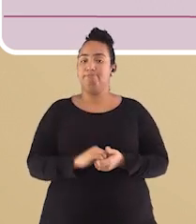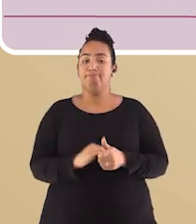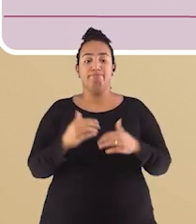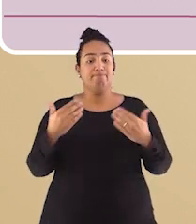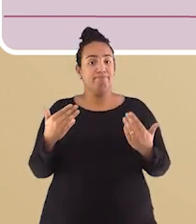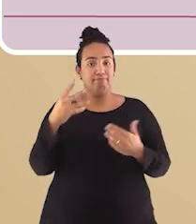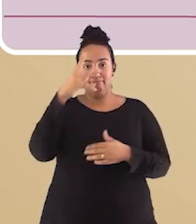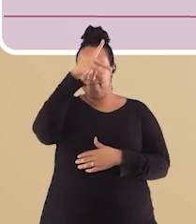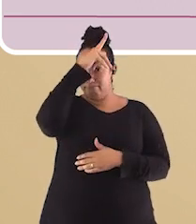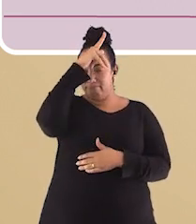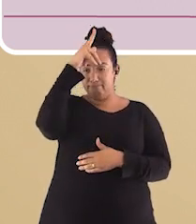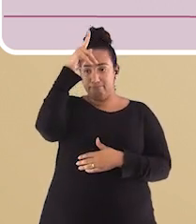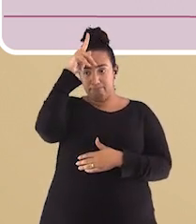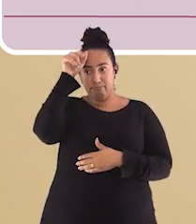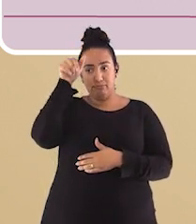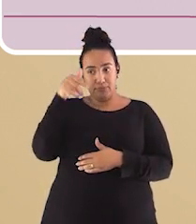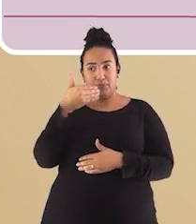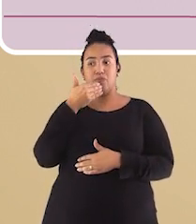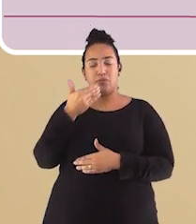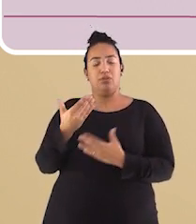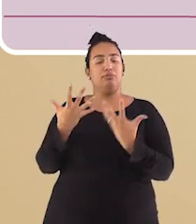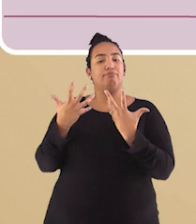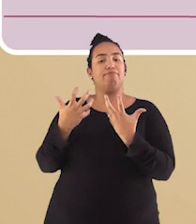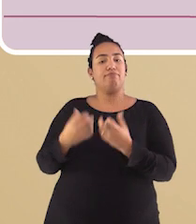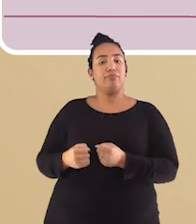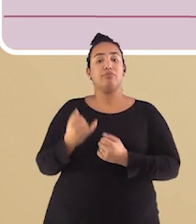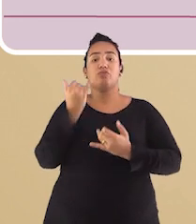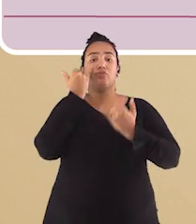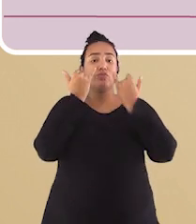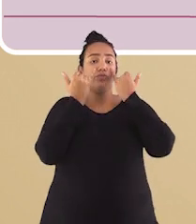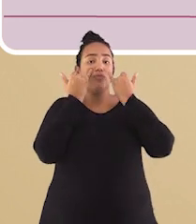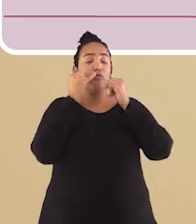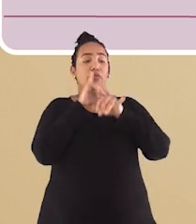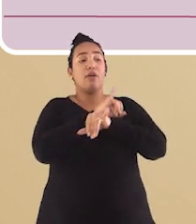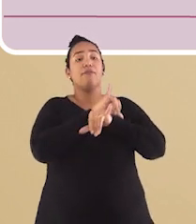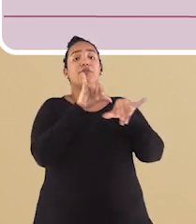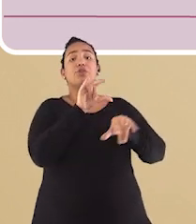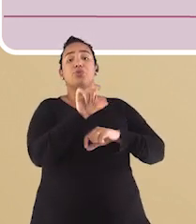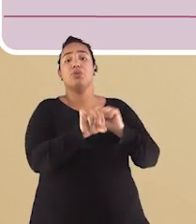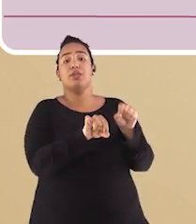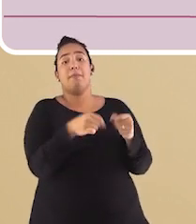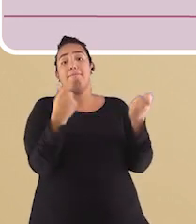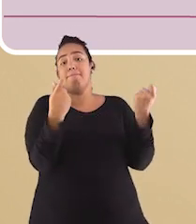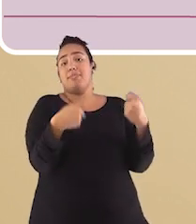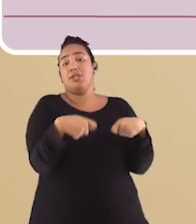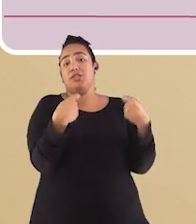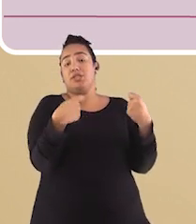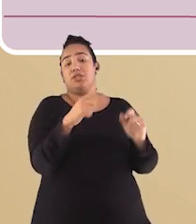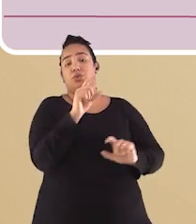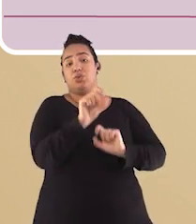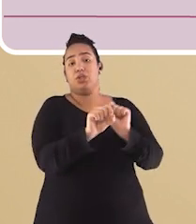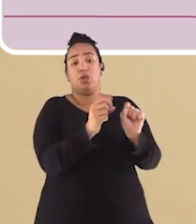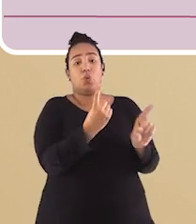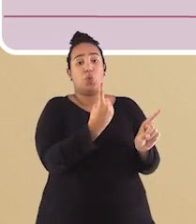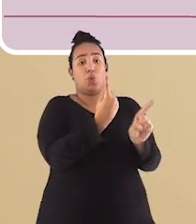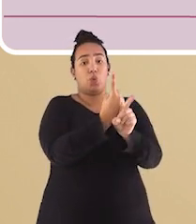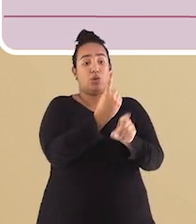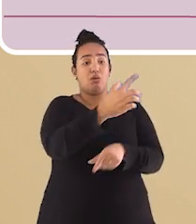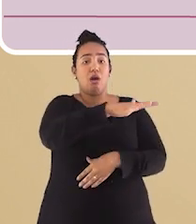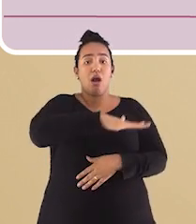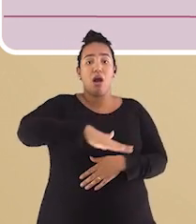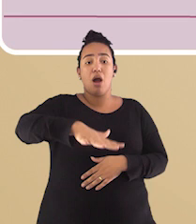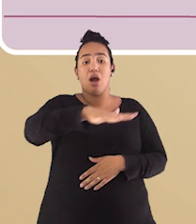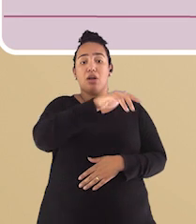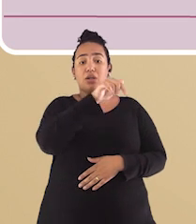prefeitura aceitou a solicitação e Informou os moradores que seria necessário encontrar um terreno